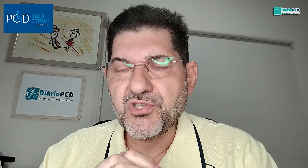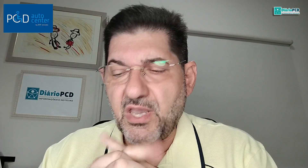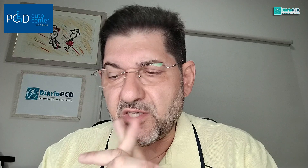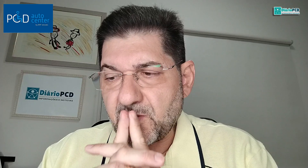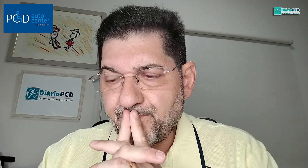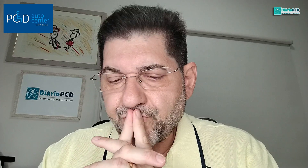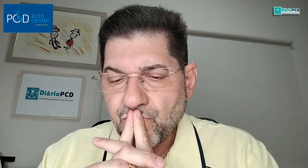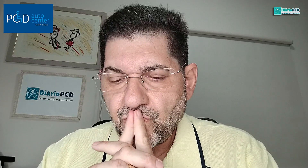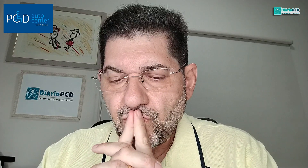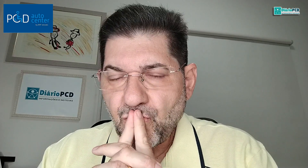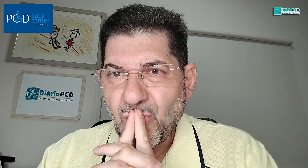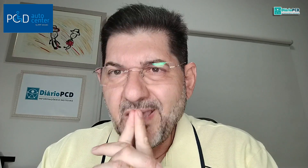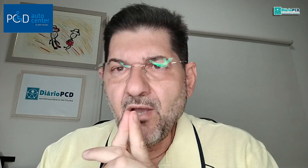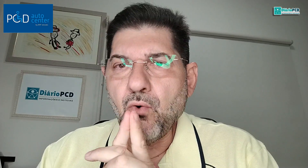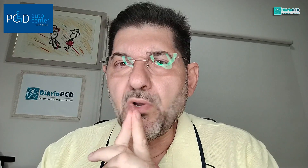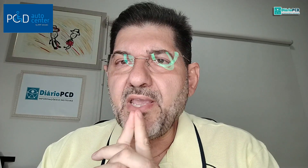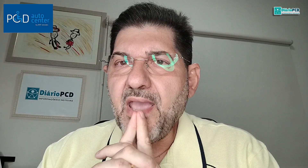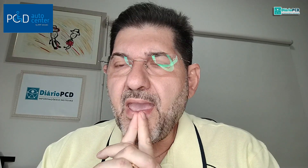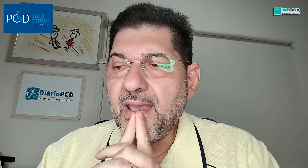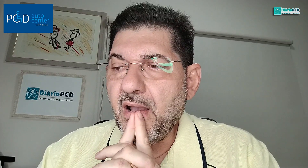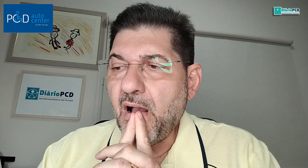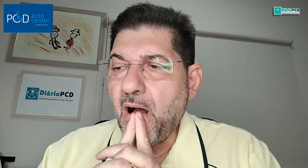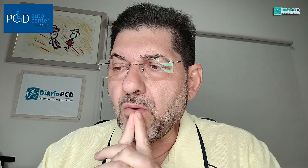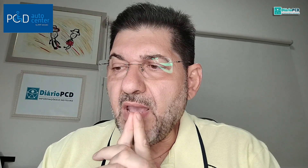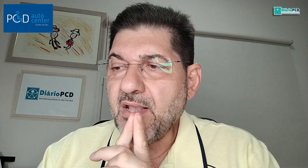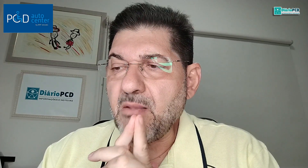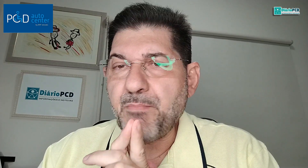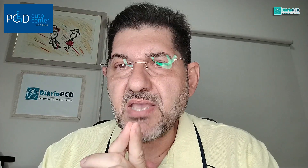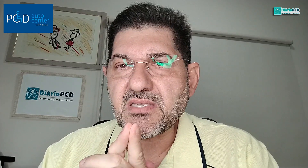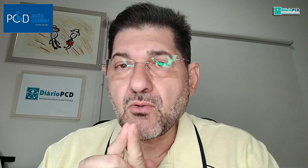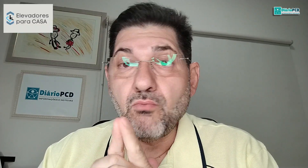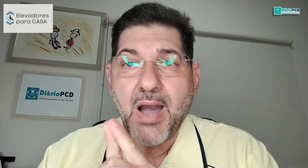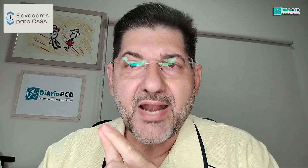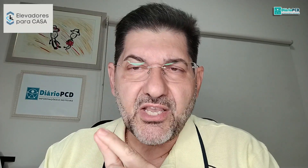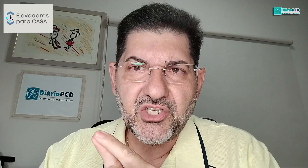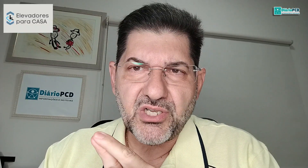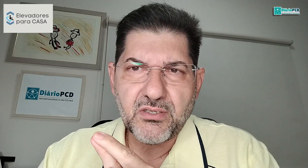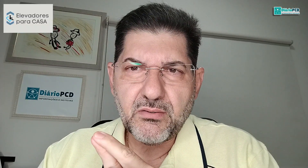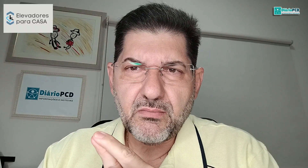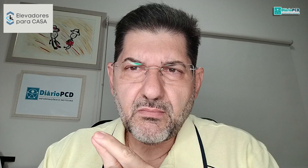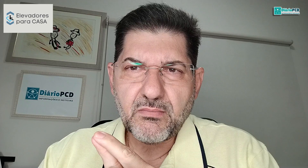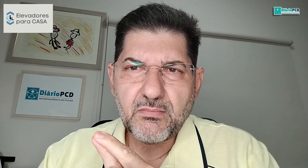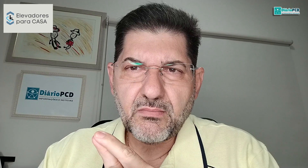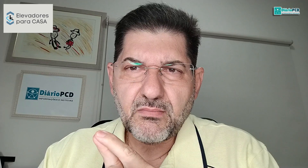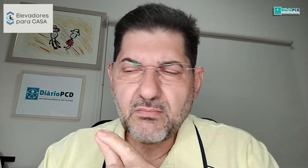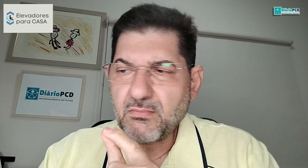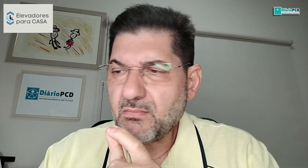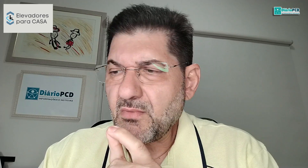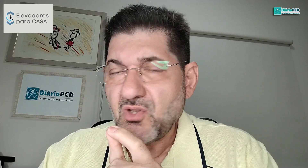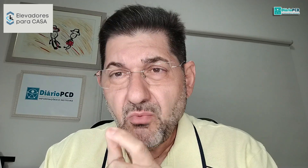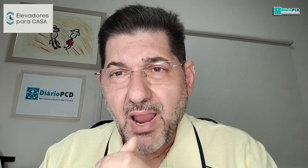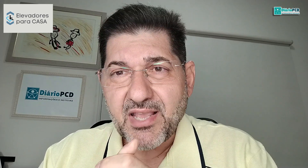compartilhar com vocês o que é alguém que pensa no marketing